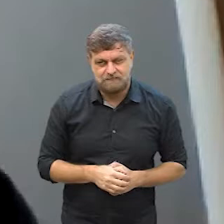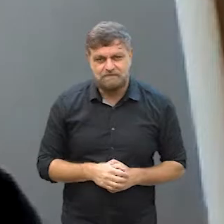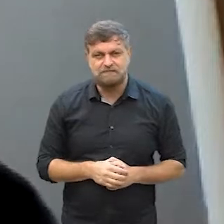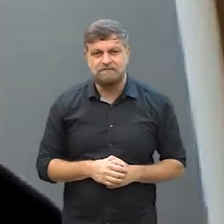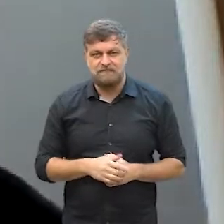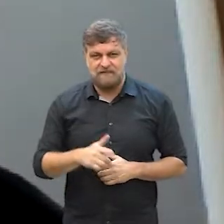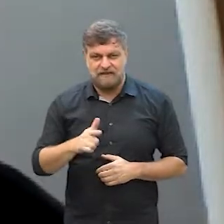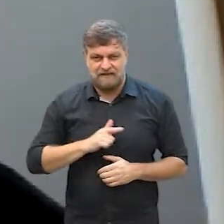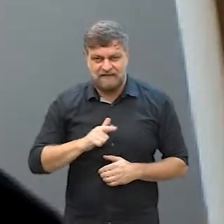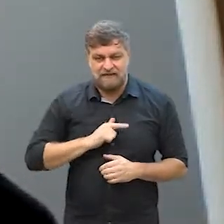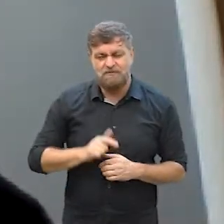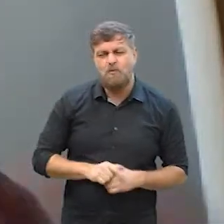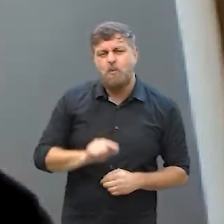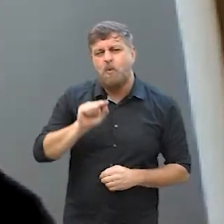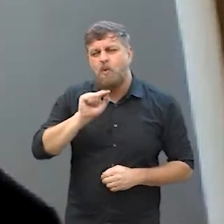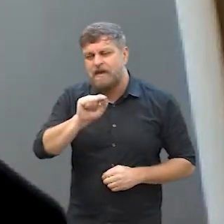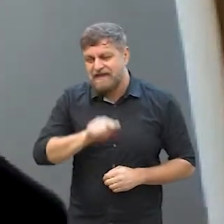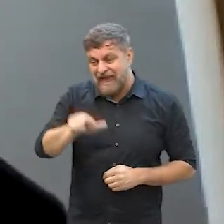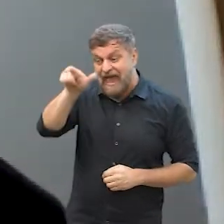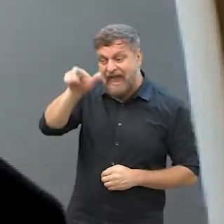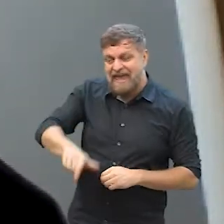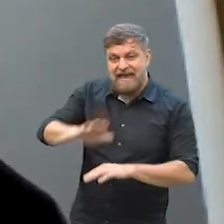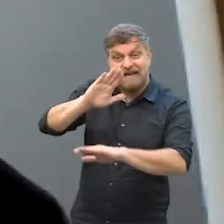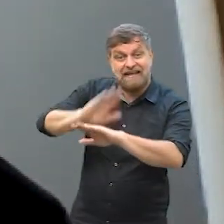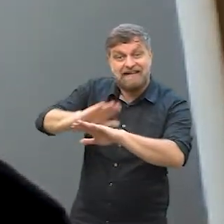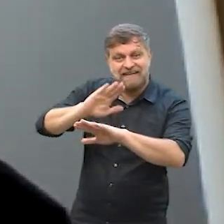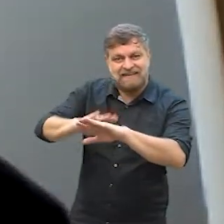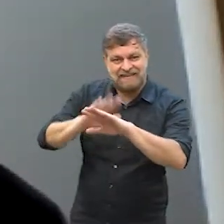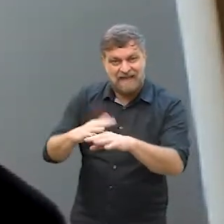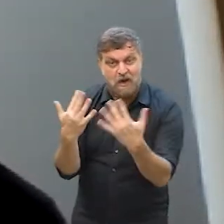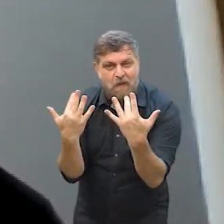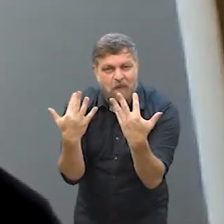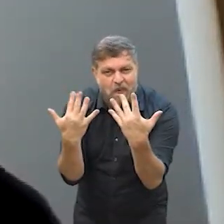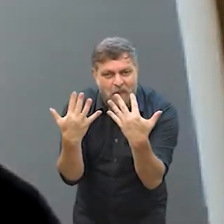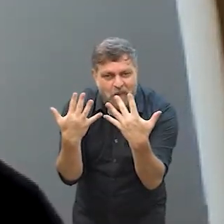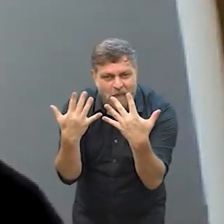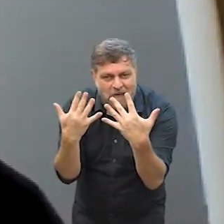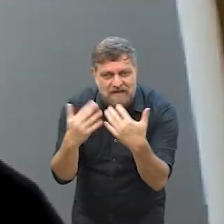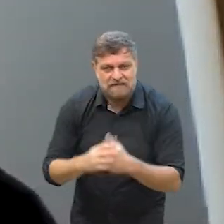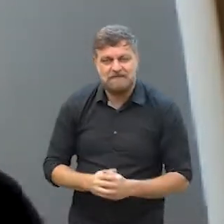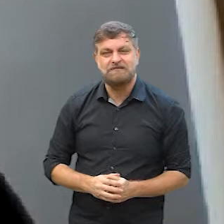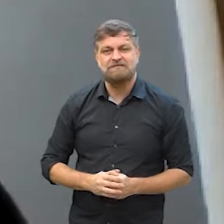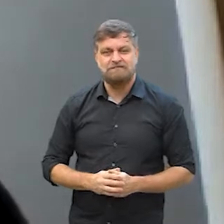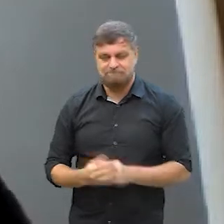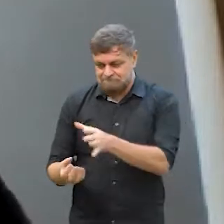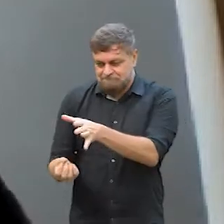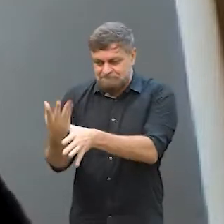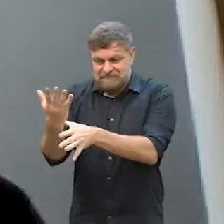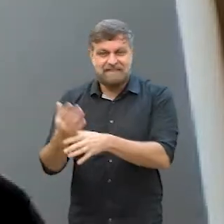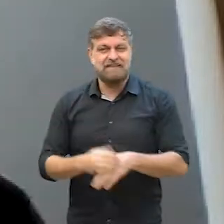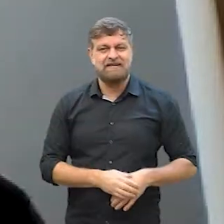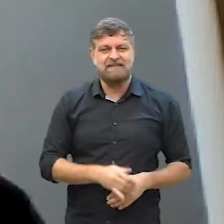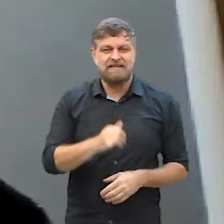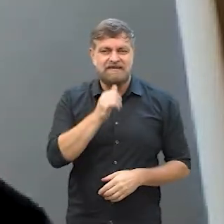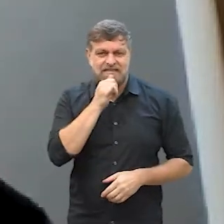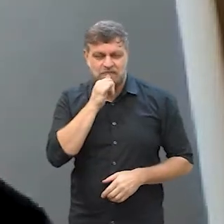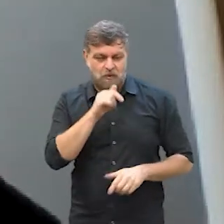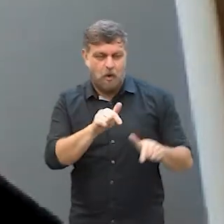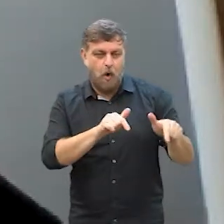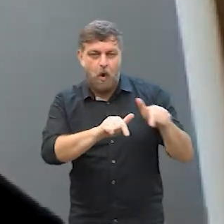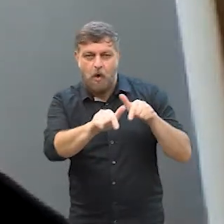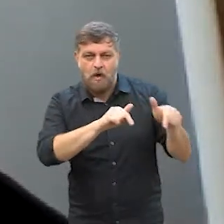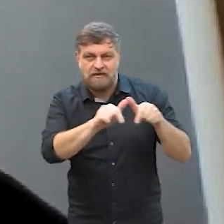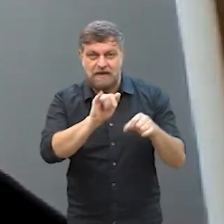o movimento maker, né? Eles criarem um produto com as próprias mãos, eles criarem um produto ou um